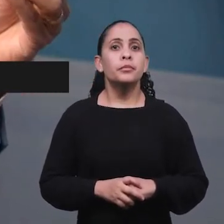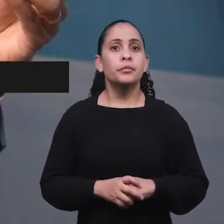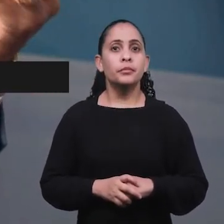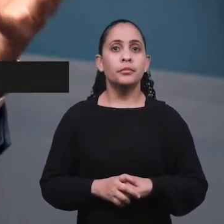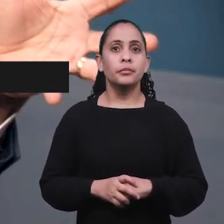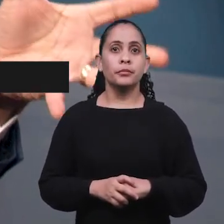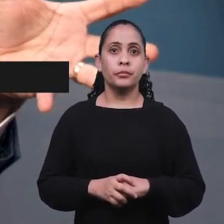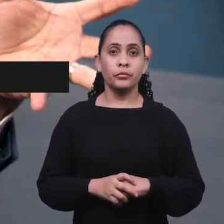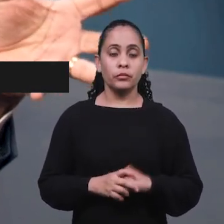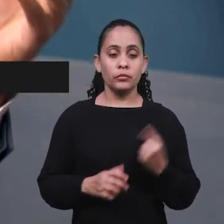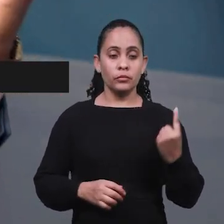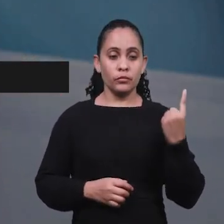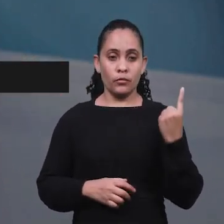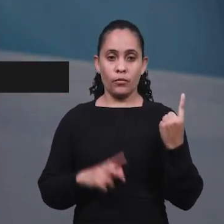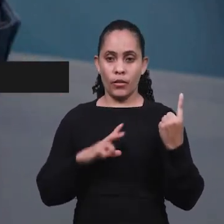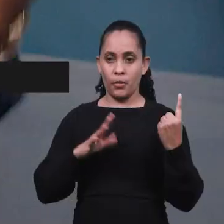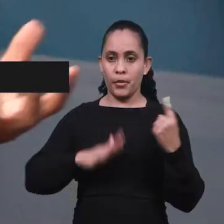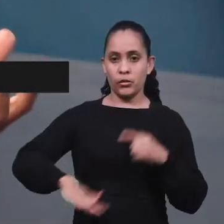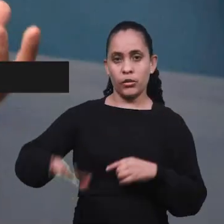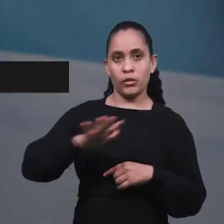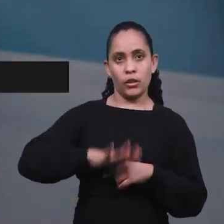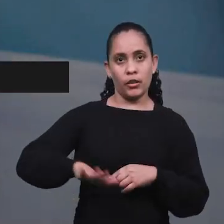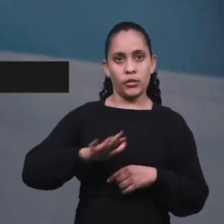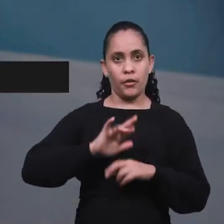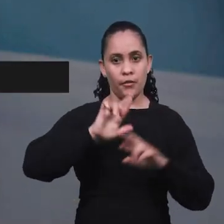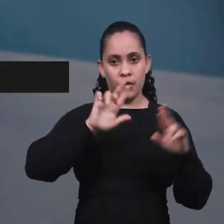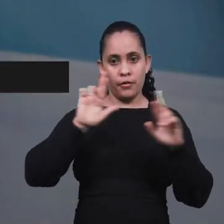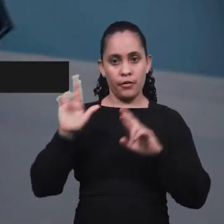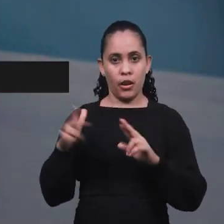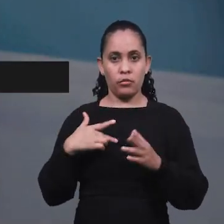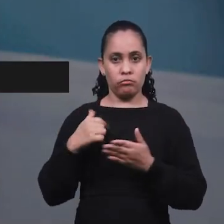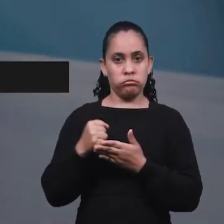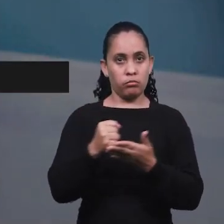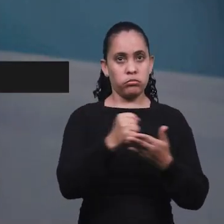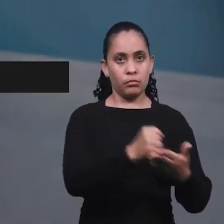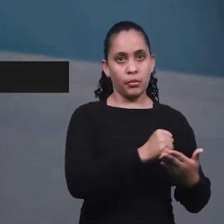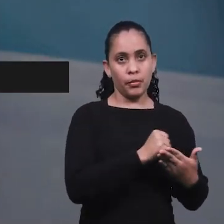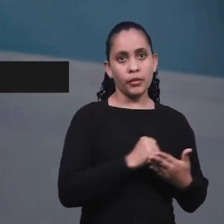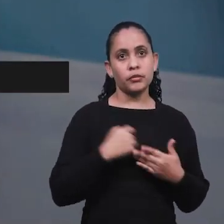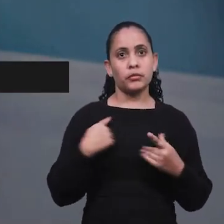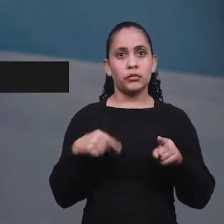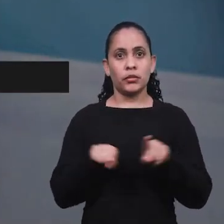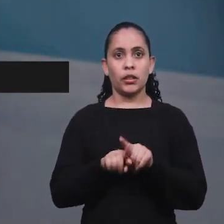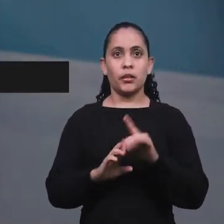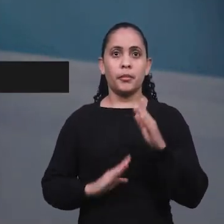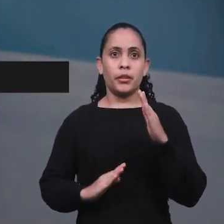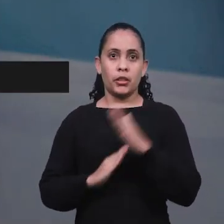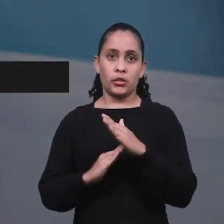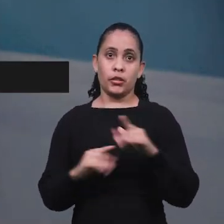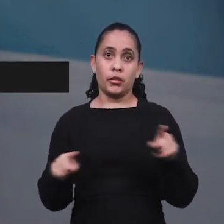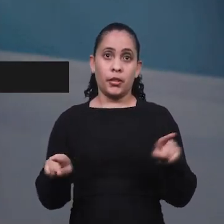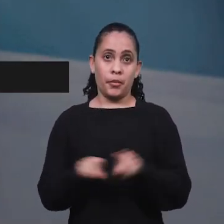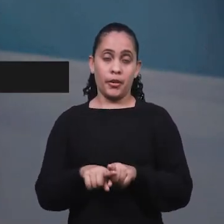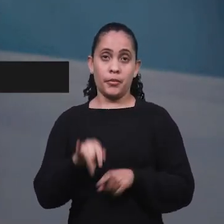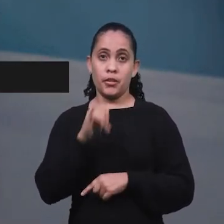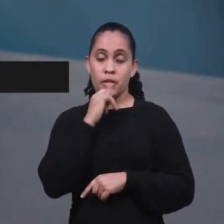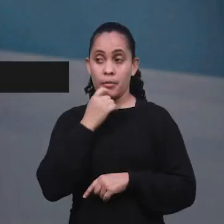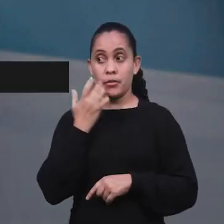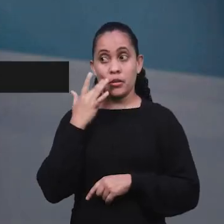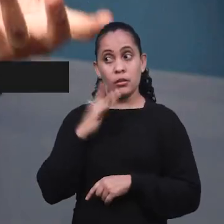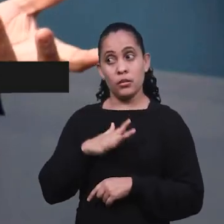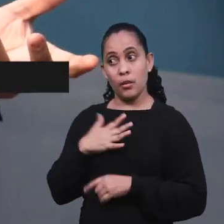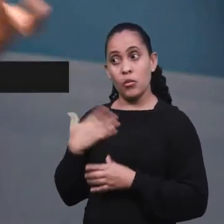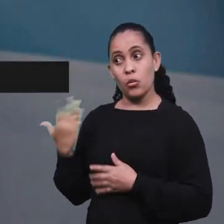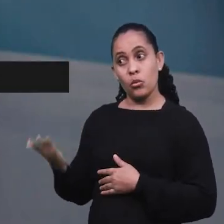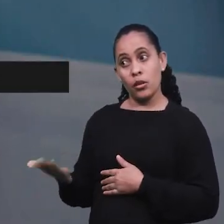não na cobertura individual, no coletivo. Então tem várias assistências que têm limitações. Então, por exemplo,